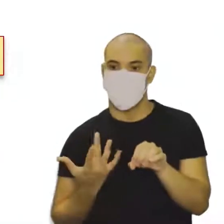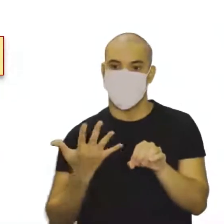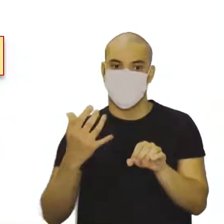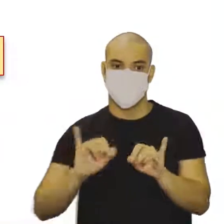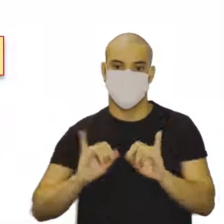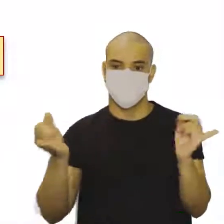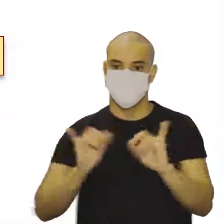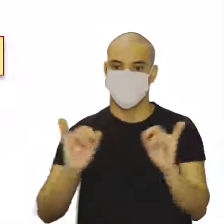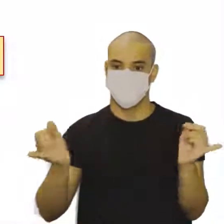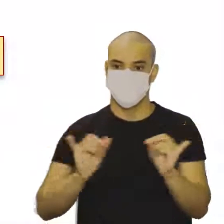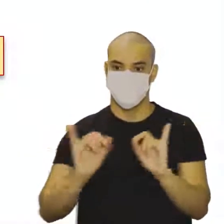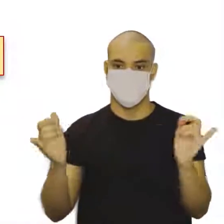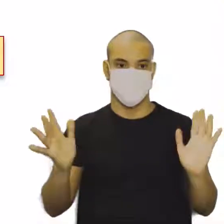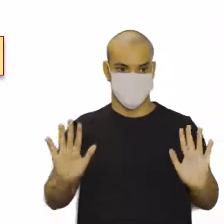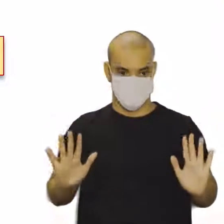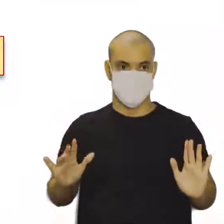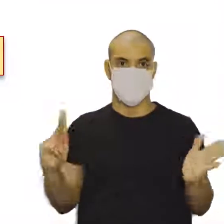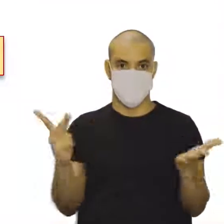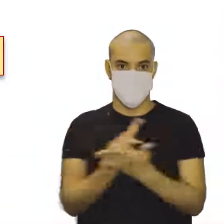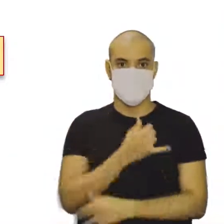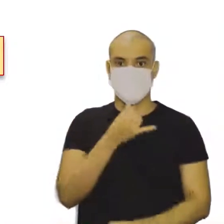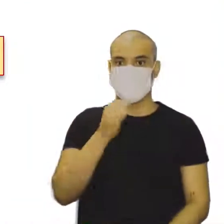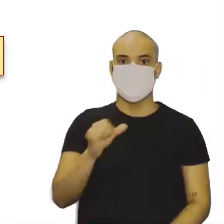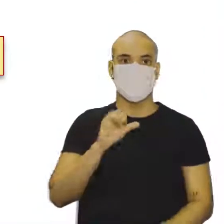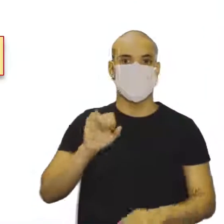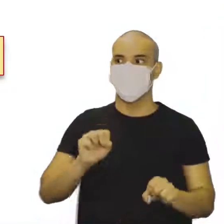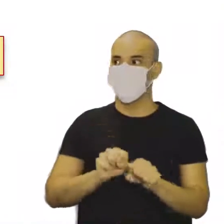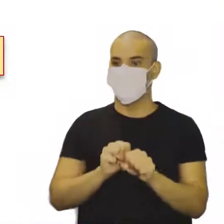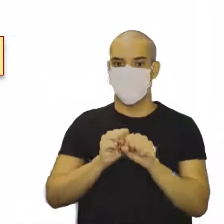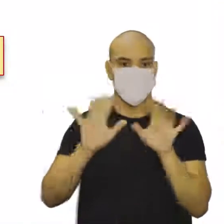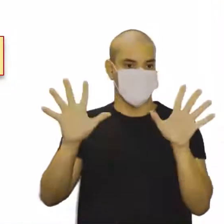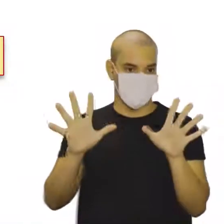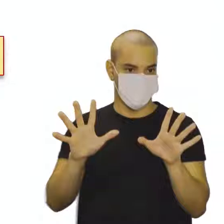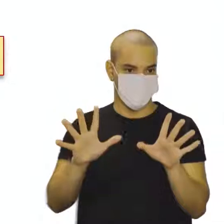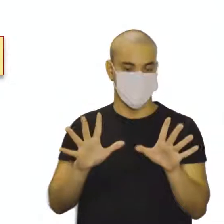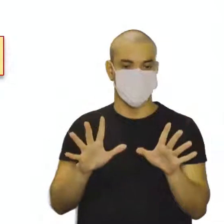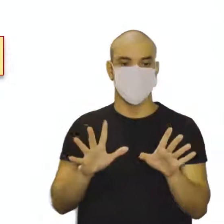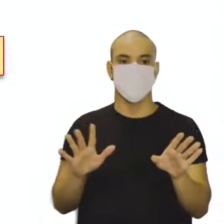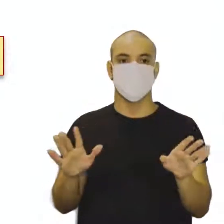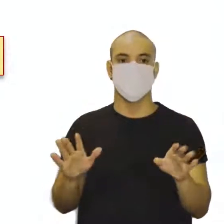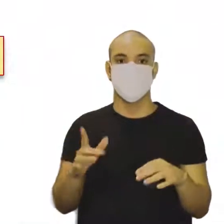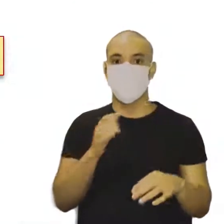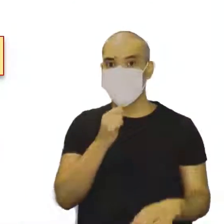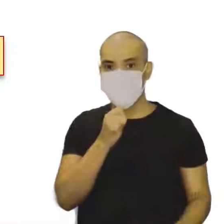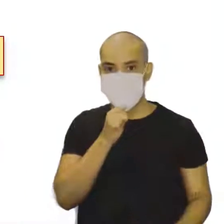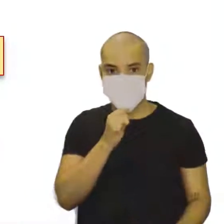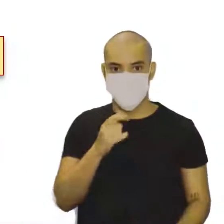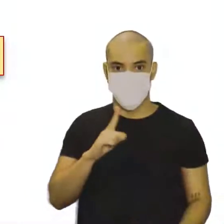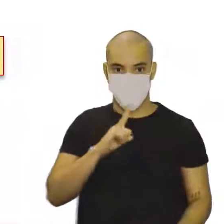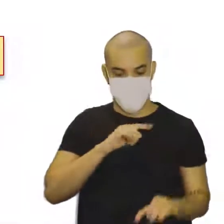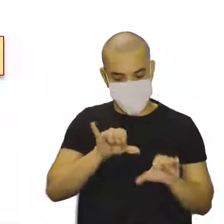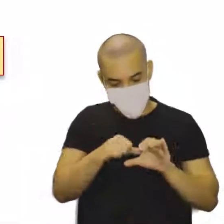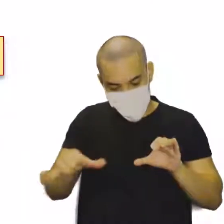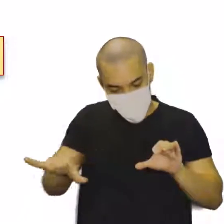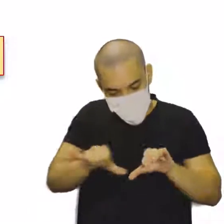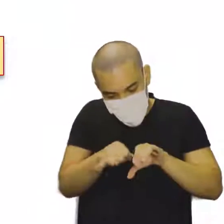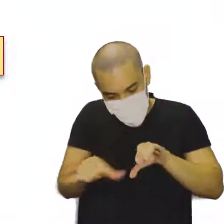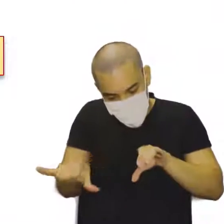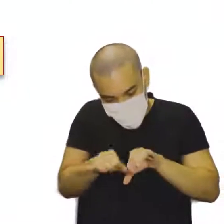Causando curtos-circuitos. Ou seja, passou corrente acima do valor que é permitido,